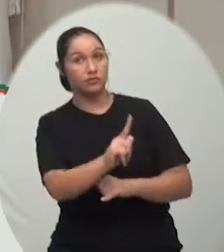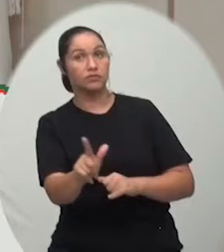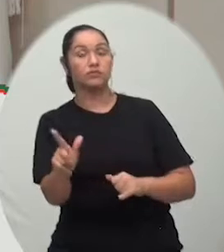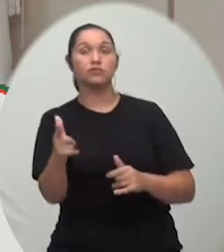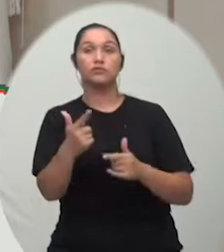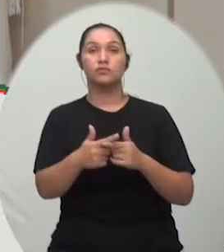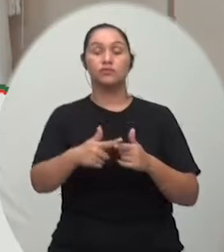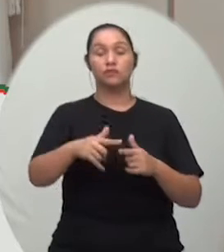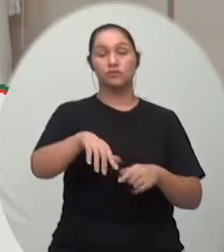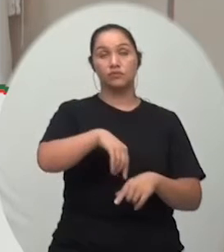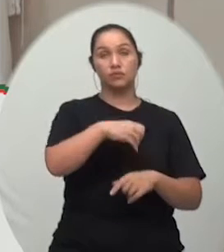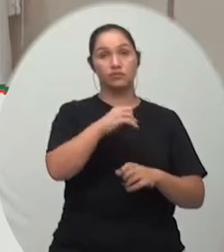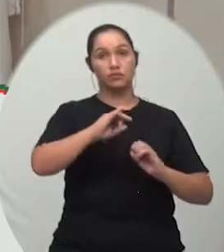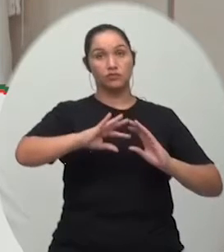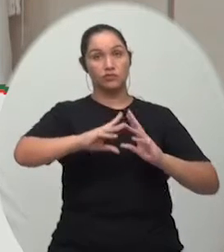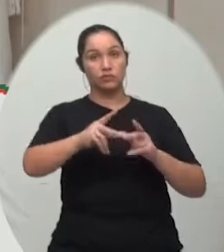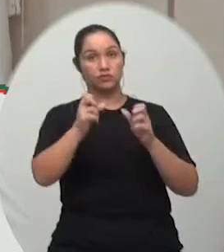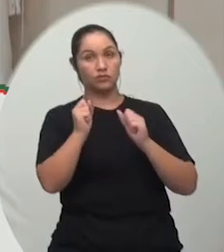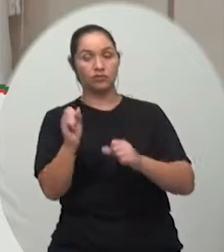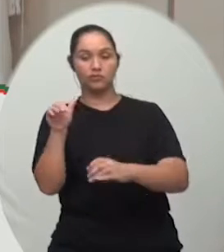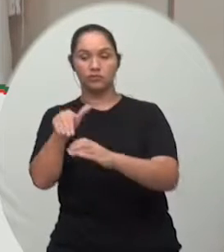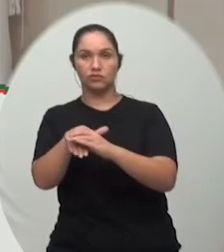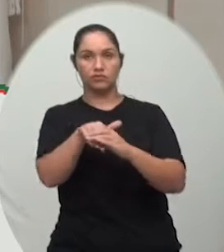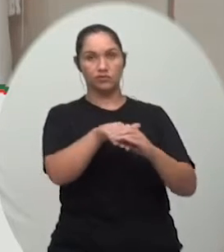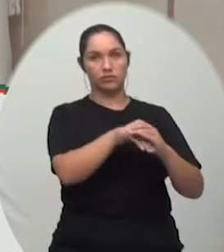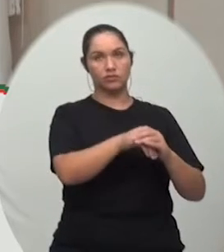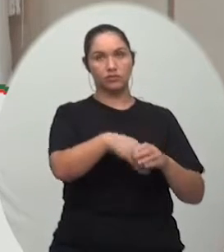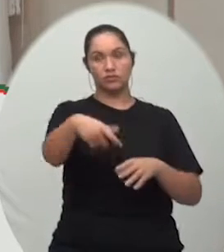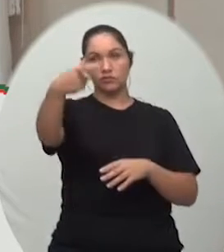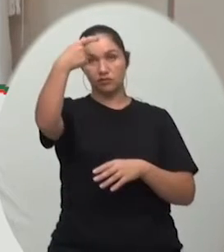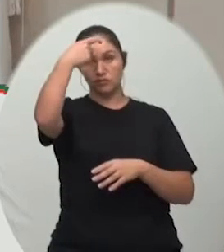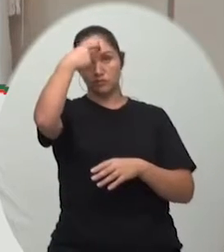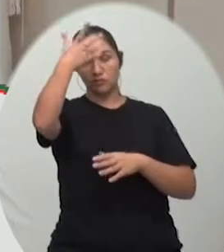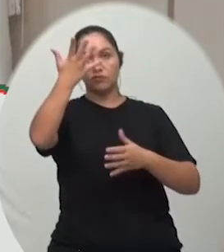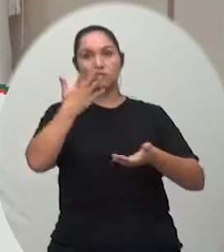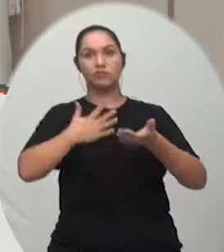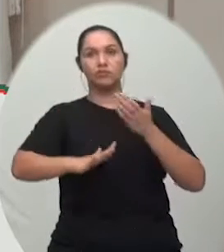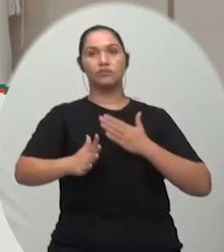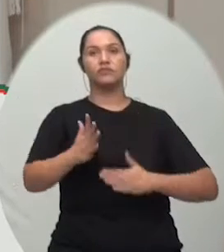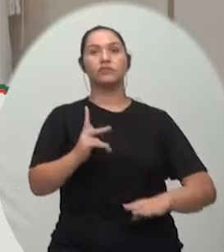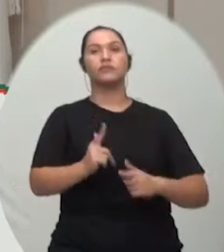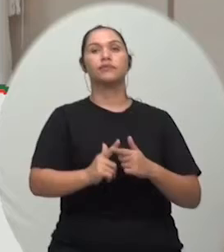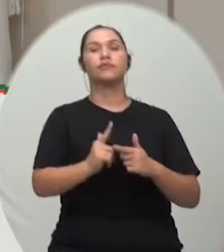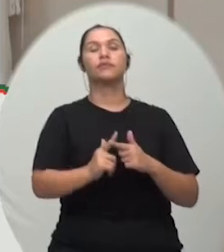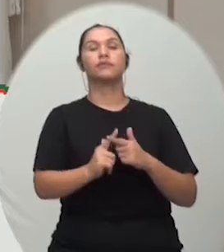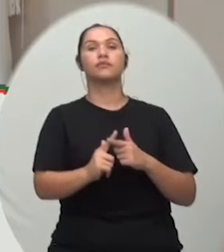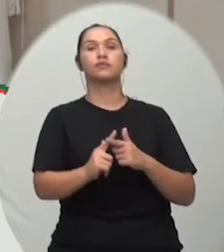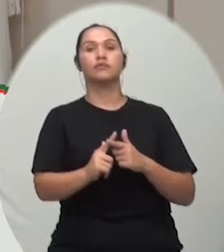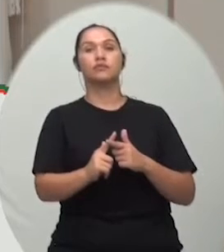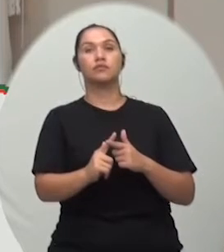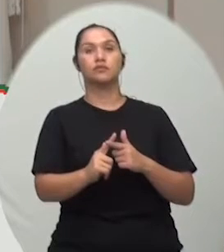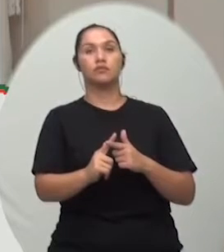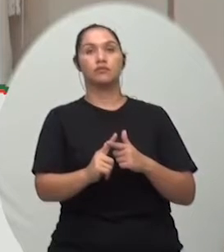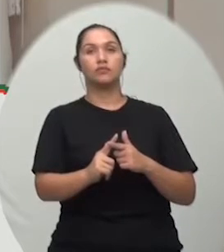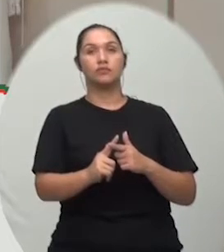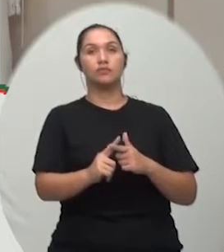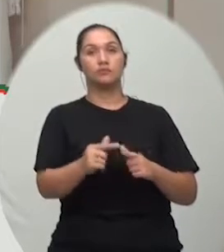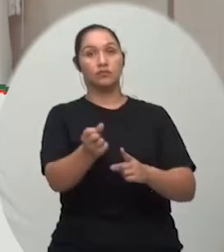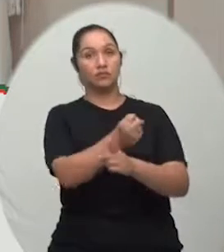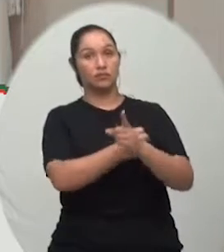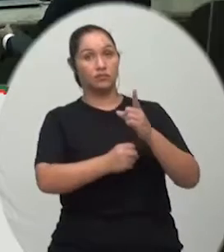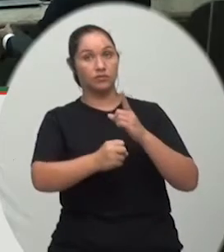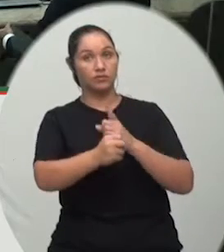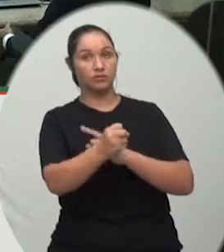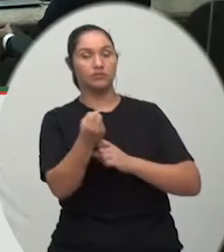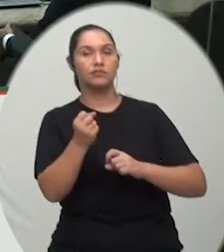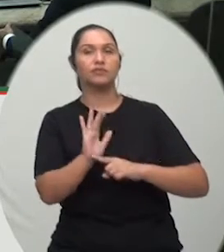todos tenham bastante tranquilidade em votar nesse projeto, exatamente por ter essa conotação social. Obrigado, senhor